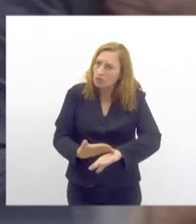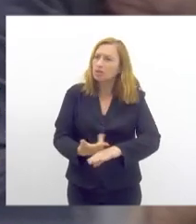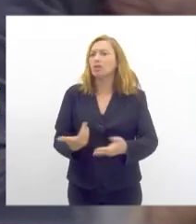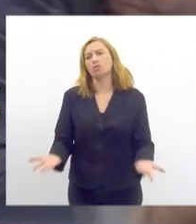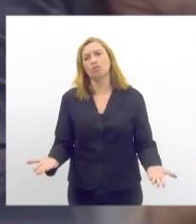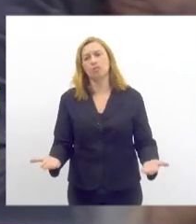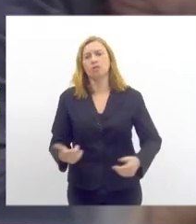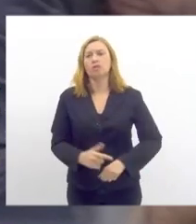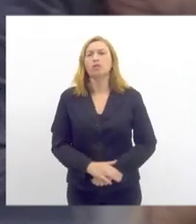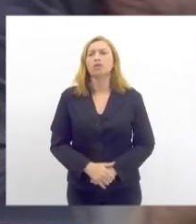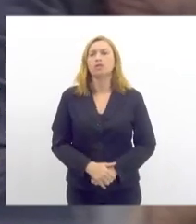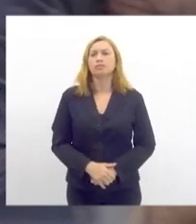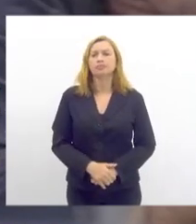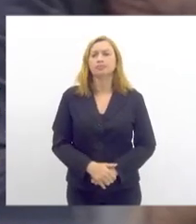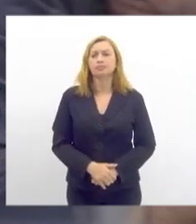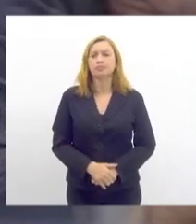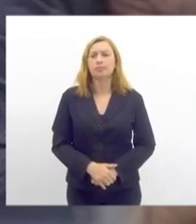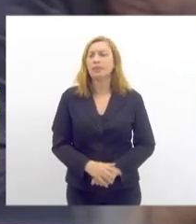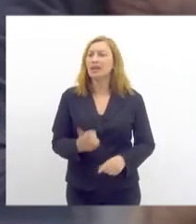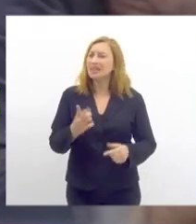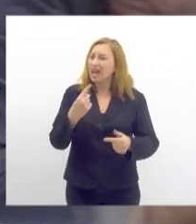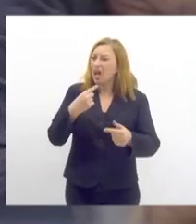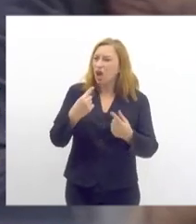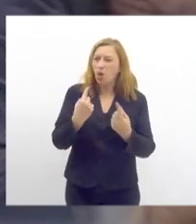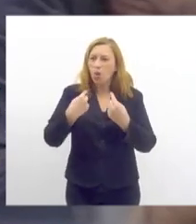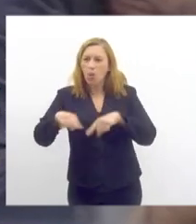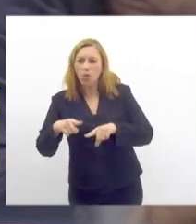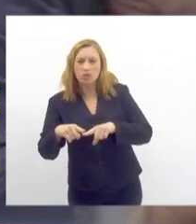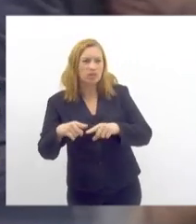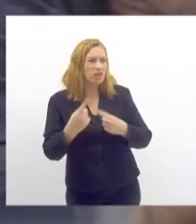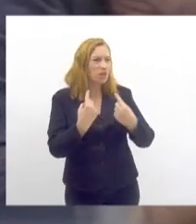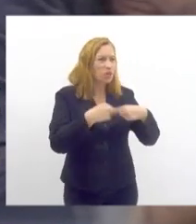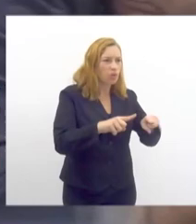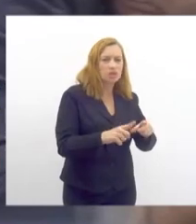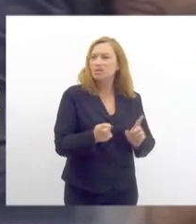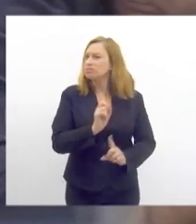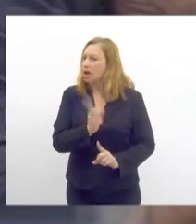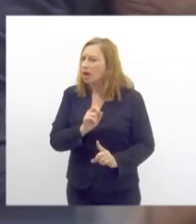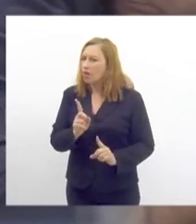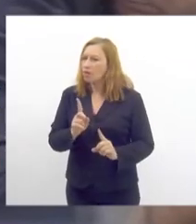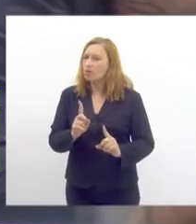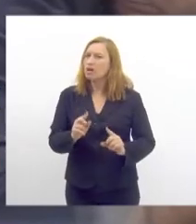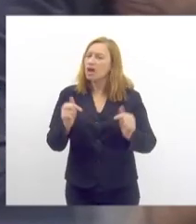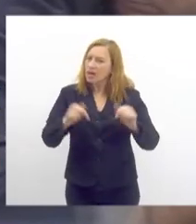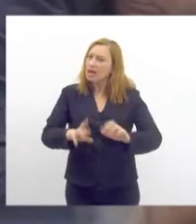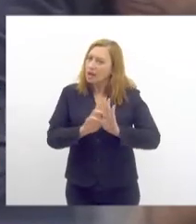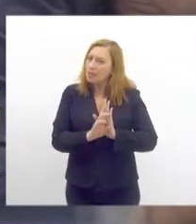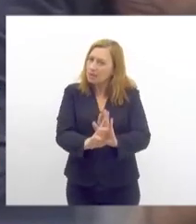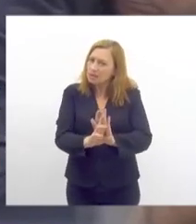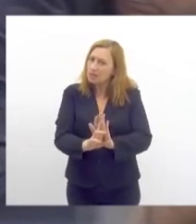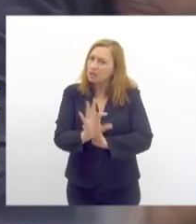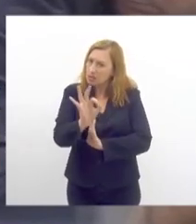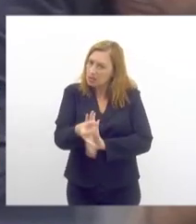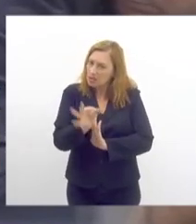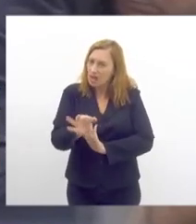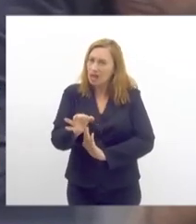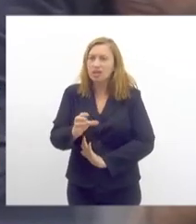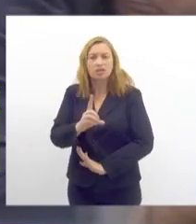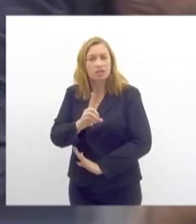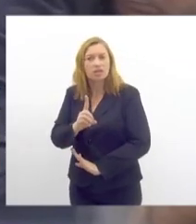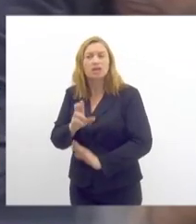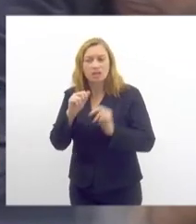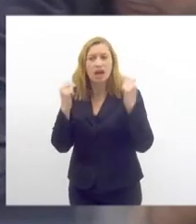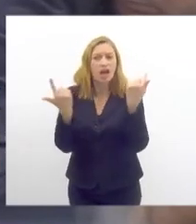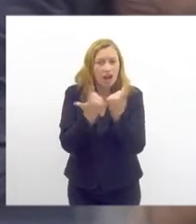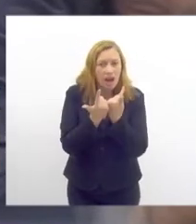composição. Aqui não é um contra o outro, não é o governo contra o servidor, não é sindicato. Aqui é a representação formal, oficial da Assembleia